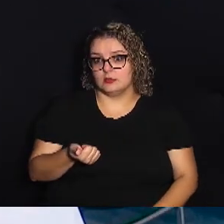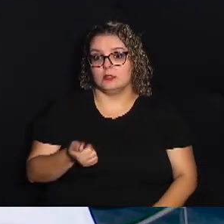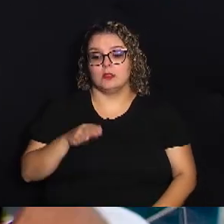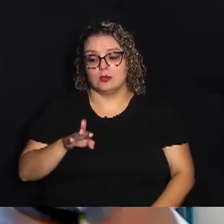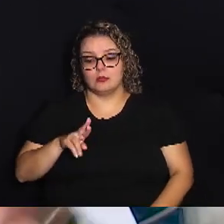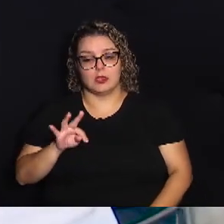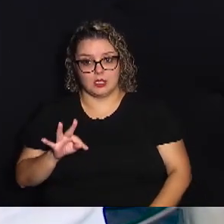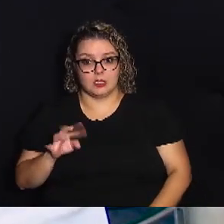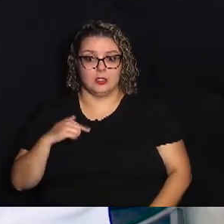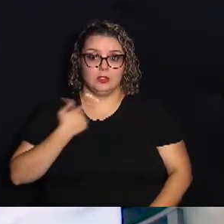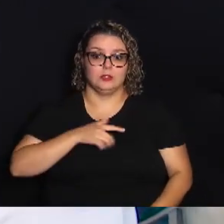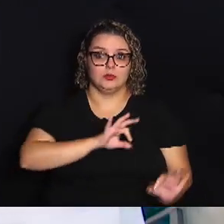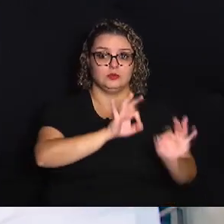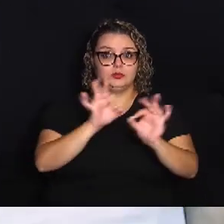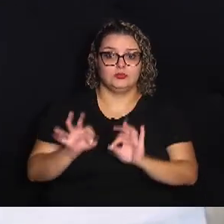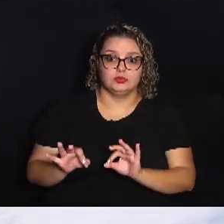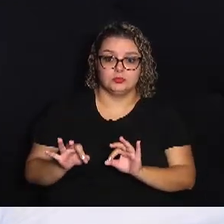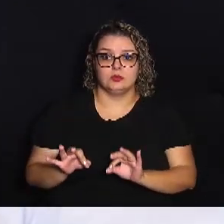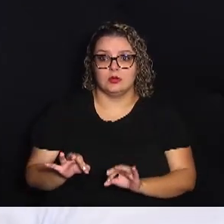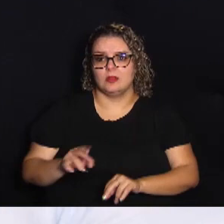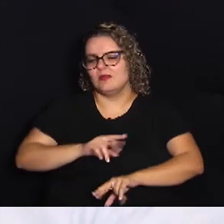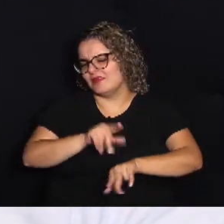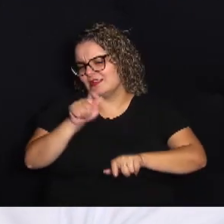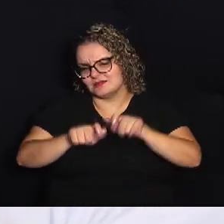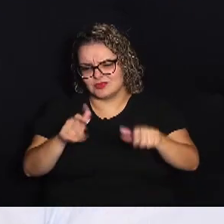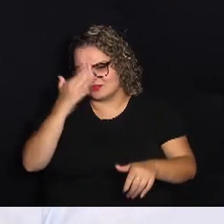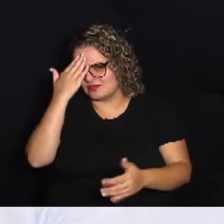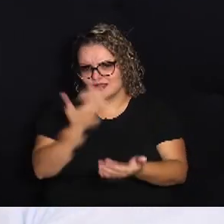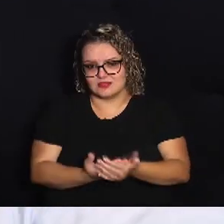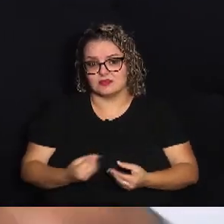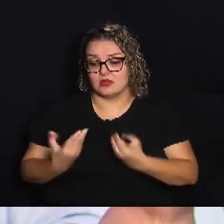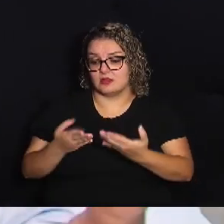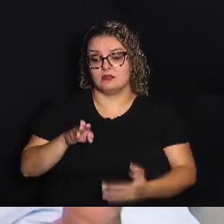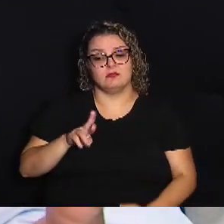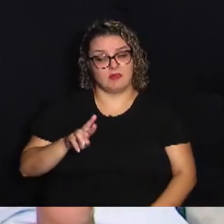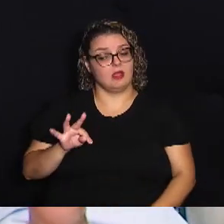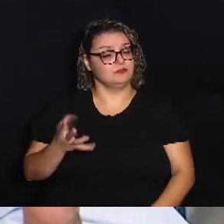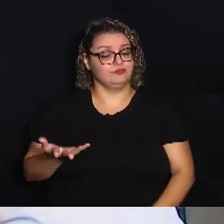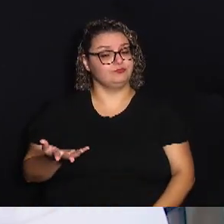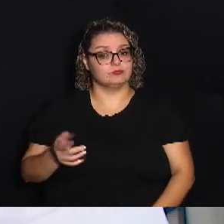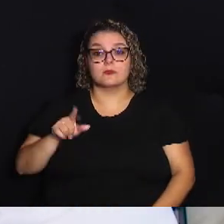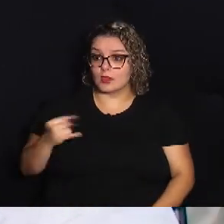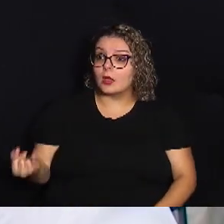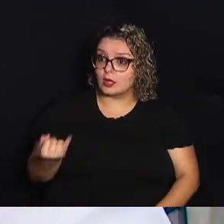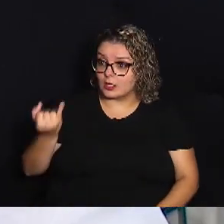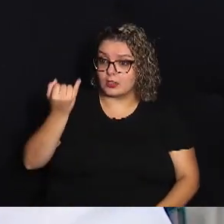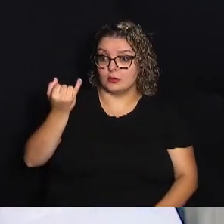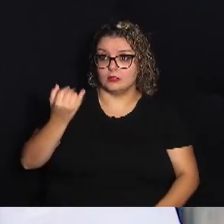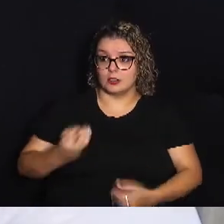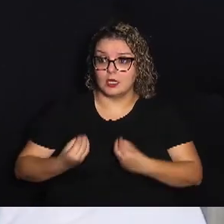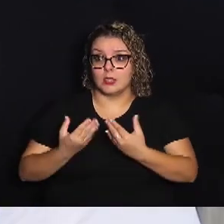Nesse quesito BRT nós temos acompanhado aí muitos desacreditaram da entrega do brte então é muito